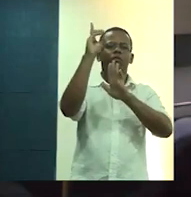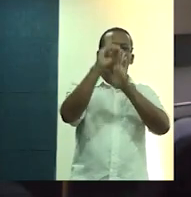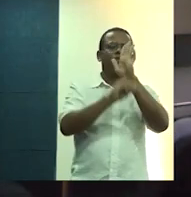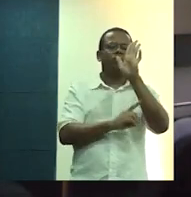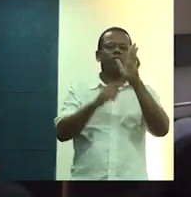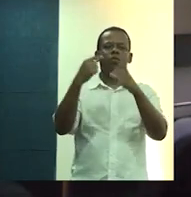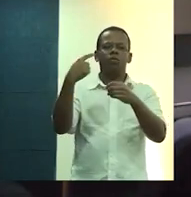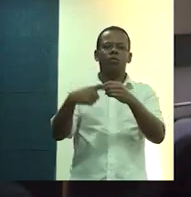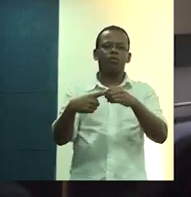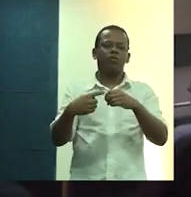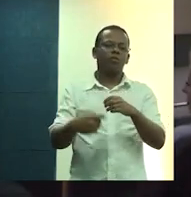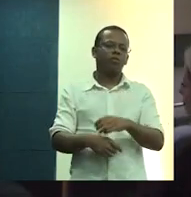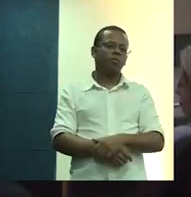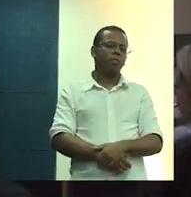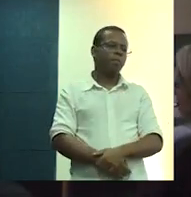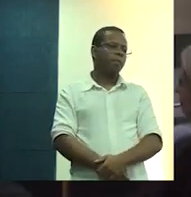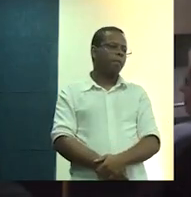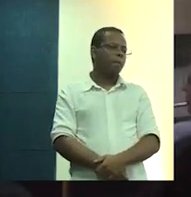cidade